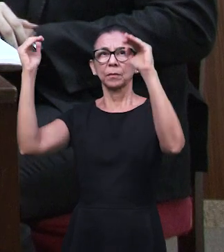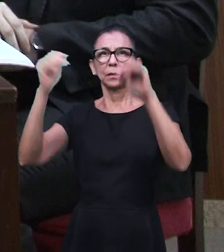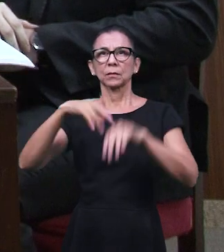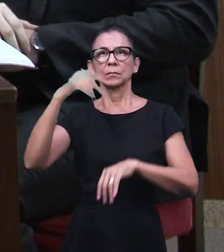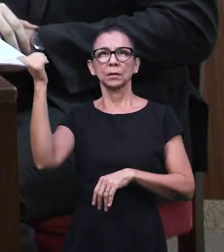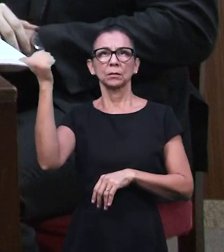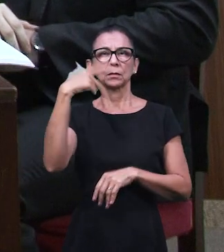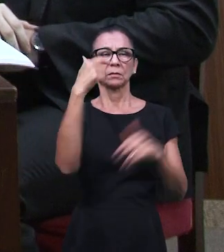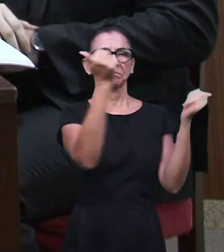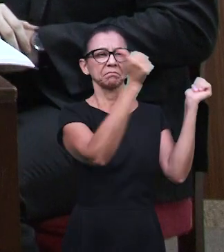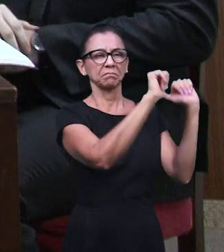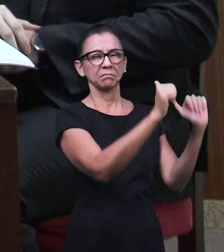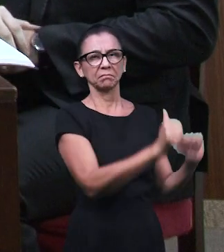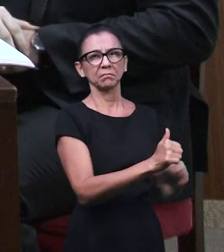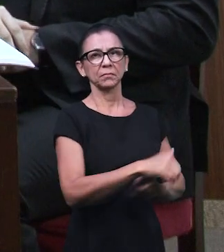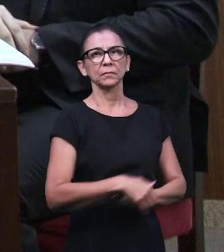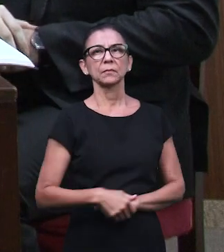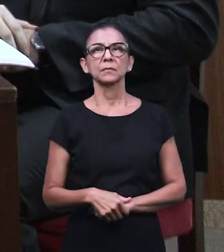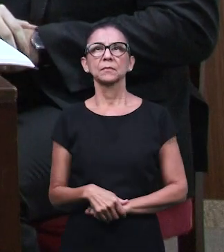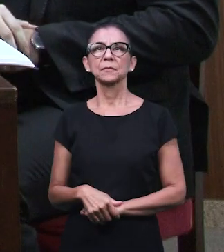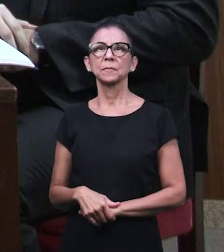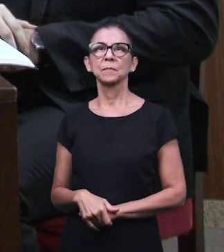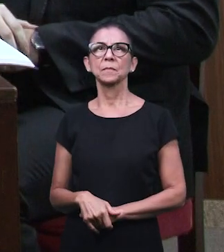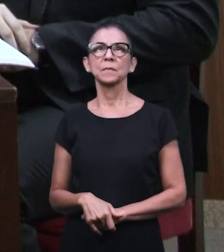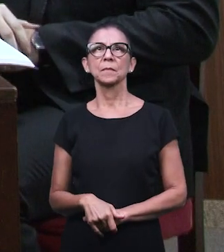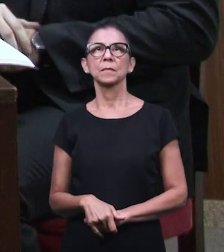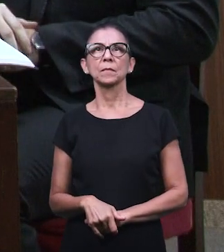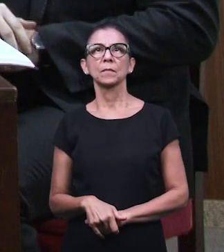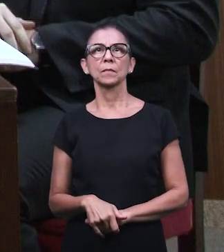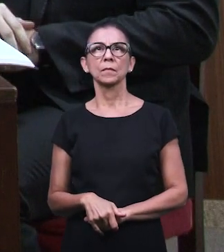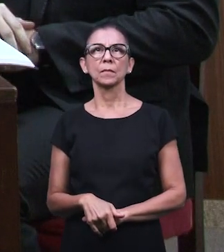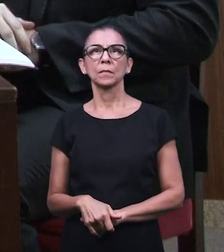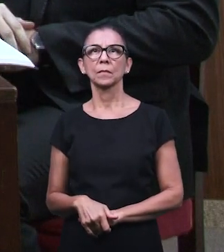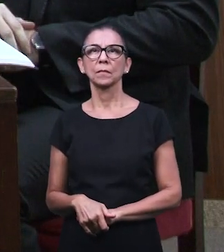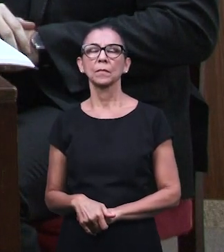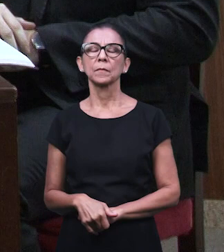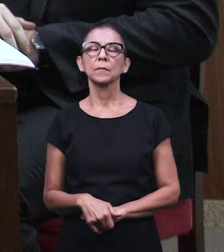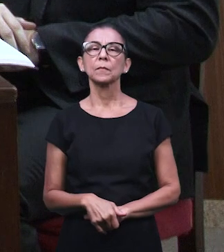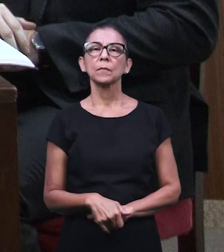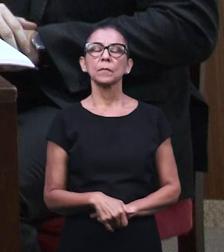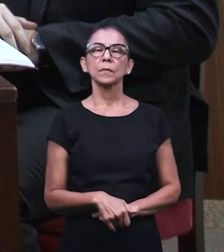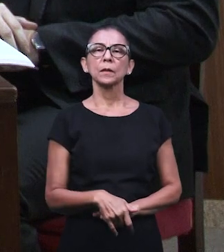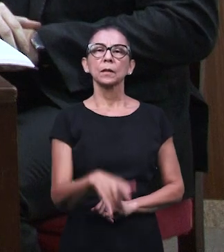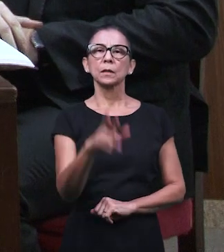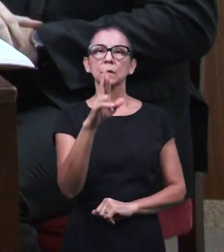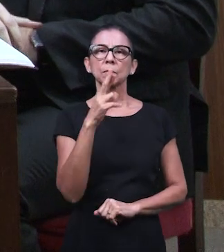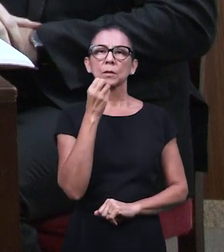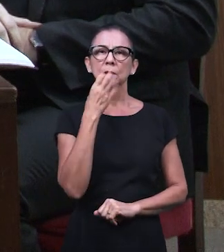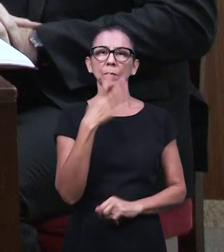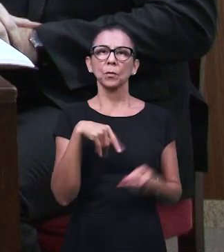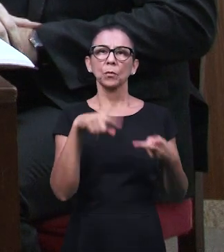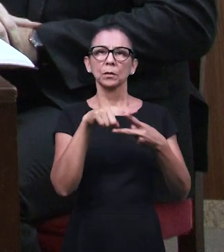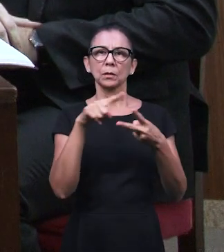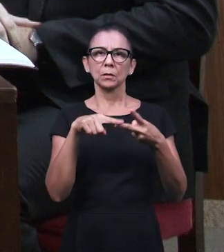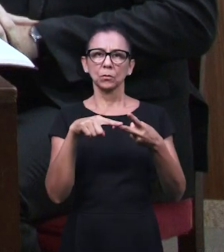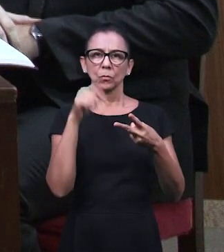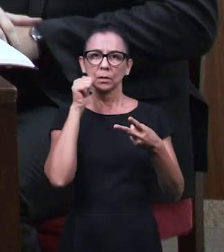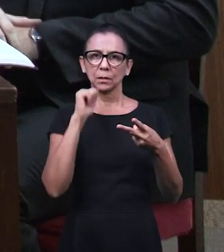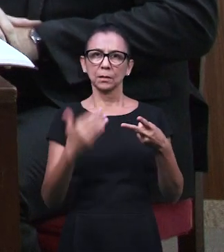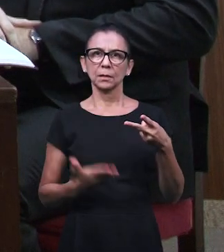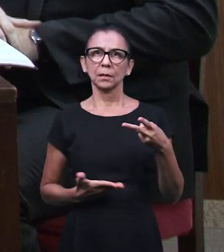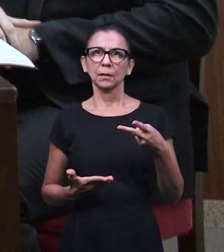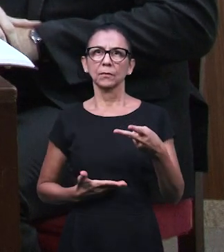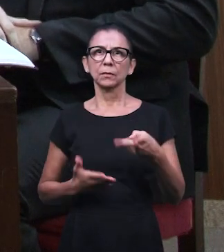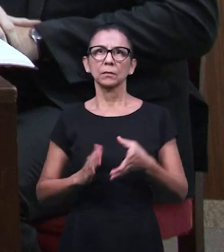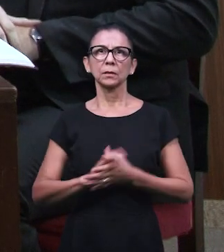Nós vimos a resposta da Beatriz Santos, Andressa Alves, de Minas Gerais. Luiz Fernando, você tem algum comentário a fazer?